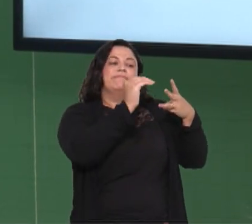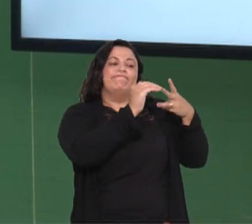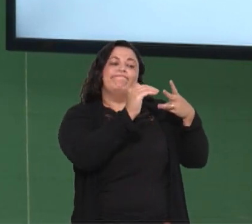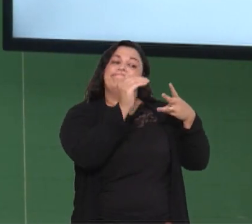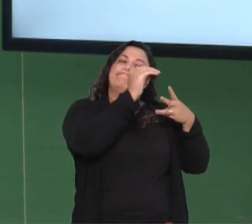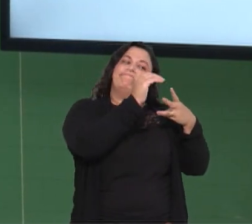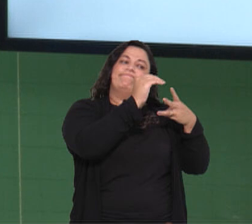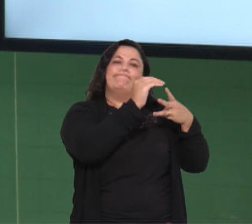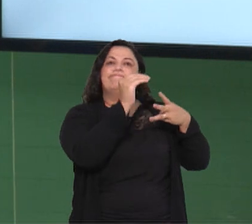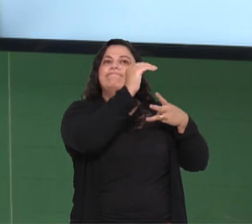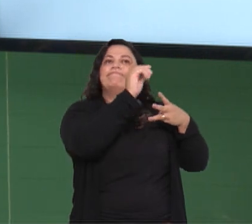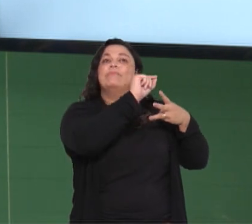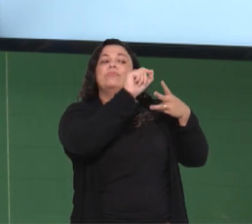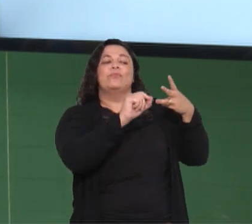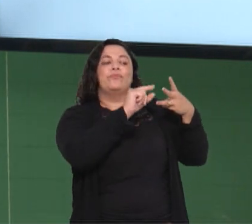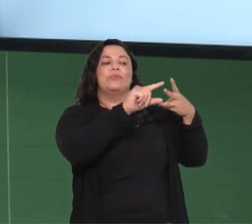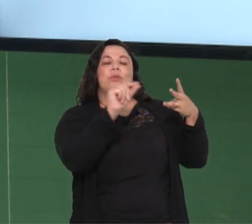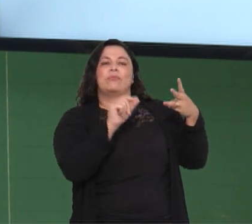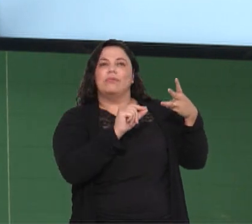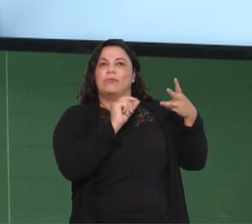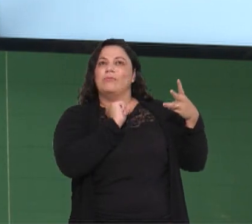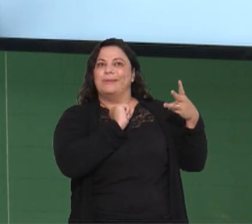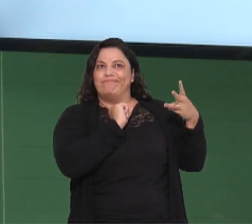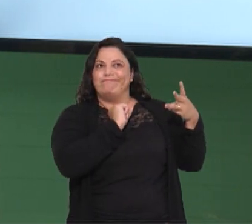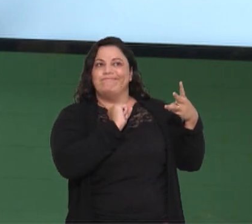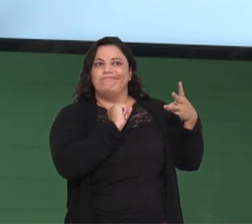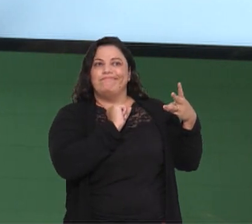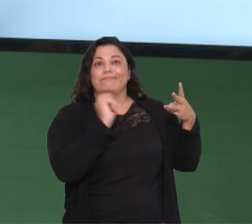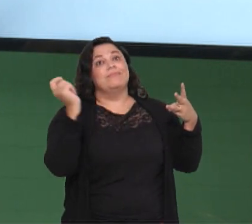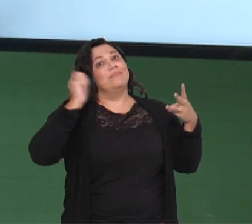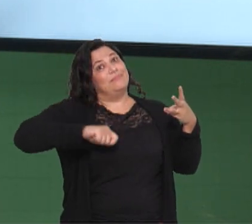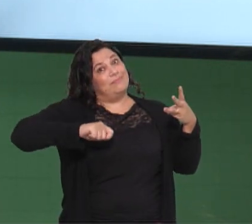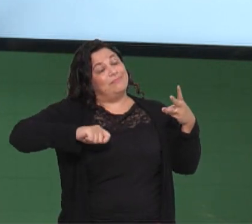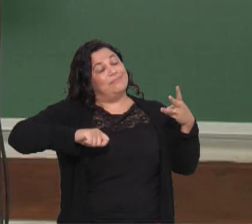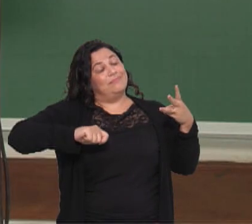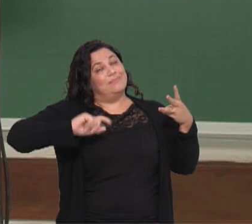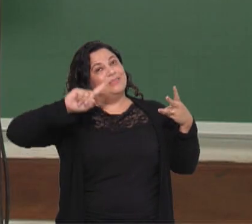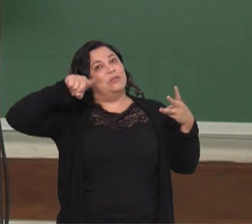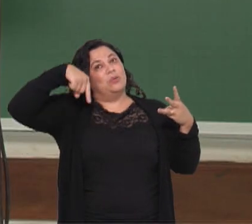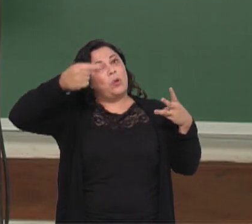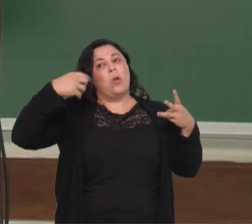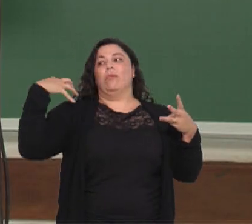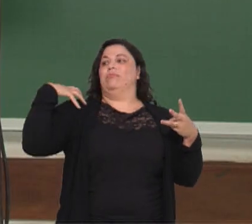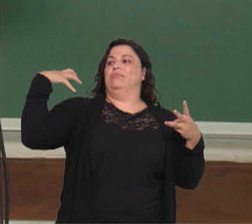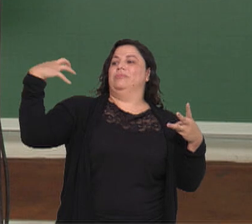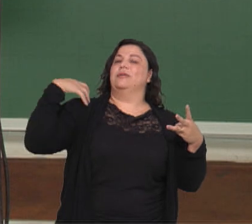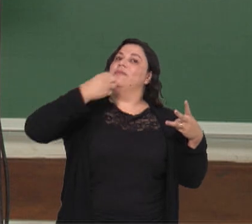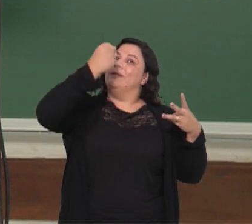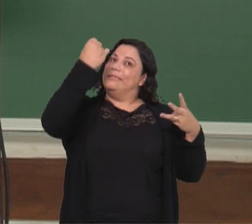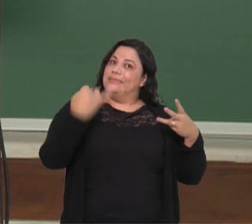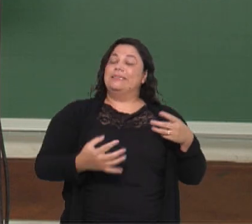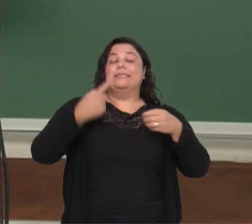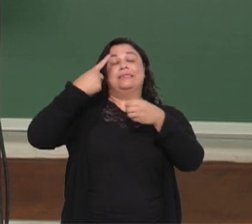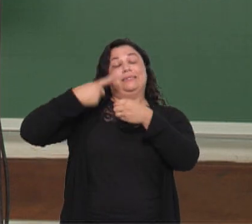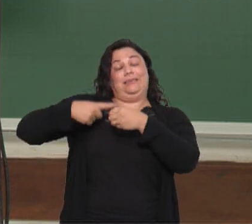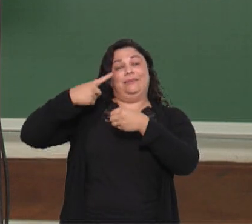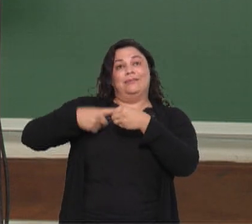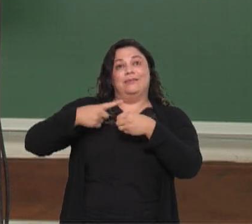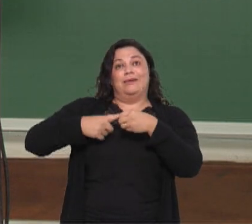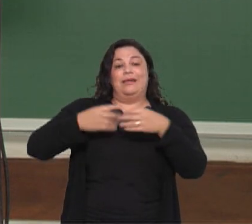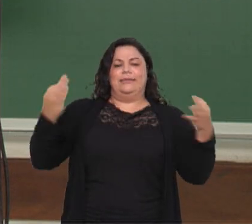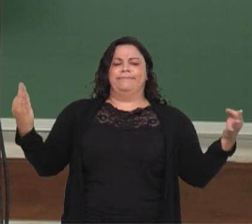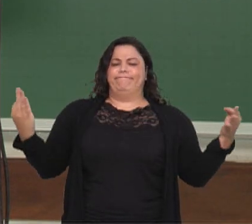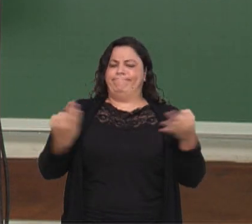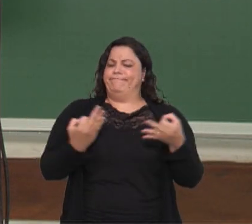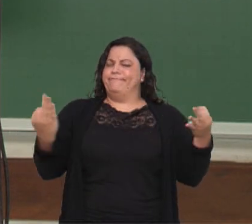Uma dessas partes fala mais alto, como a gente disse. Logo, Platão vai dizer que a cidade perfeita, a